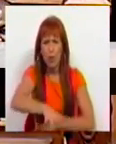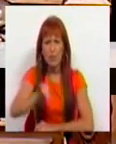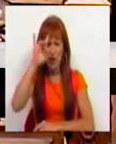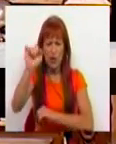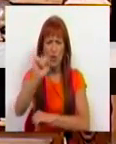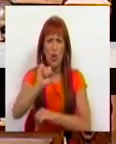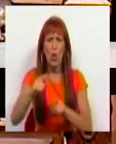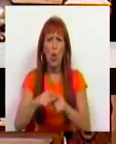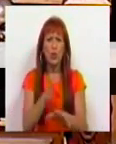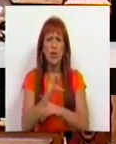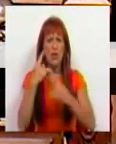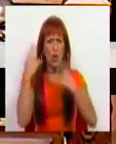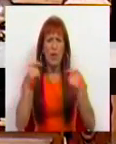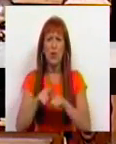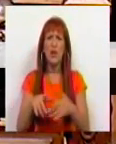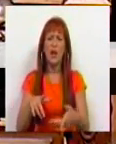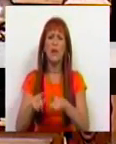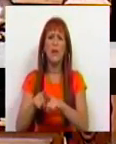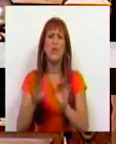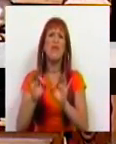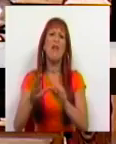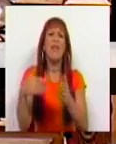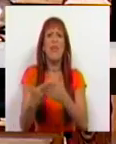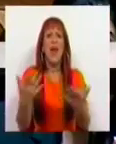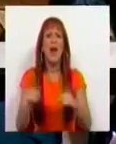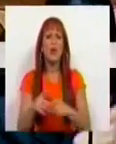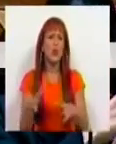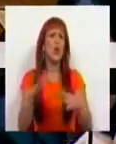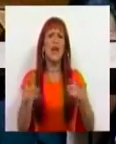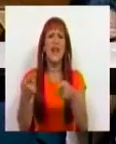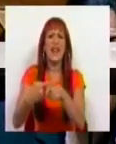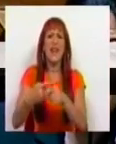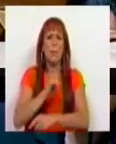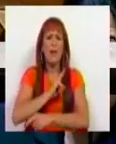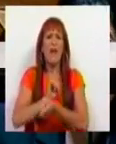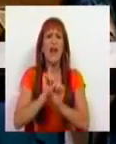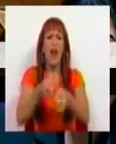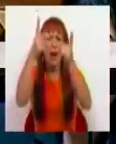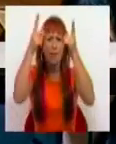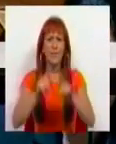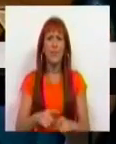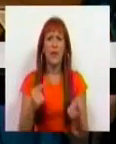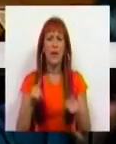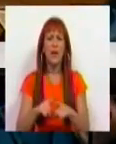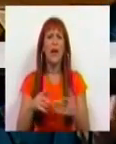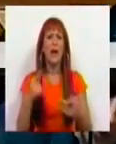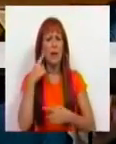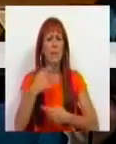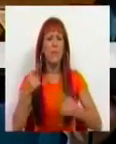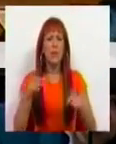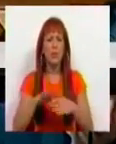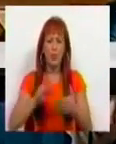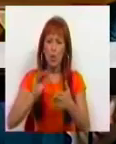ideológico contra o setor público que move a direita, o favorecimento dos grandes interesses privados. E isso fica patente